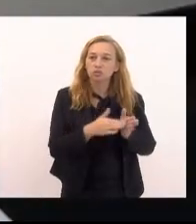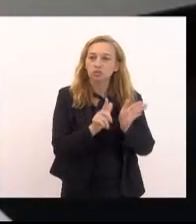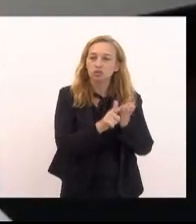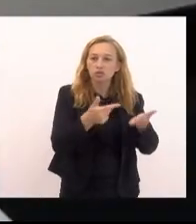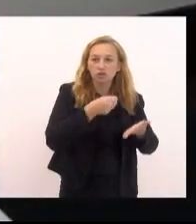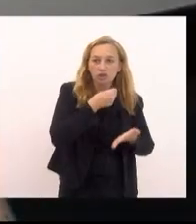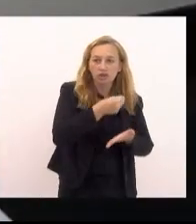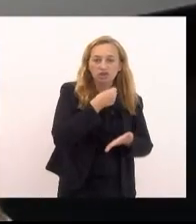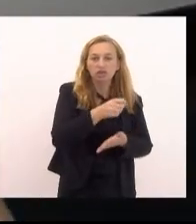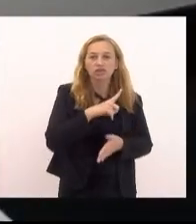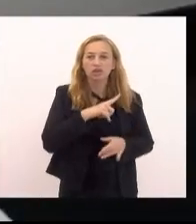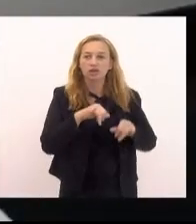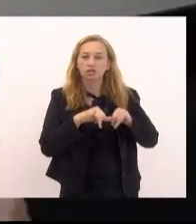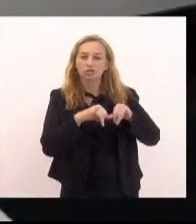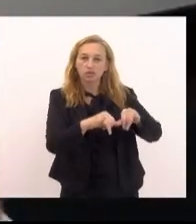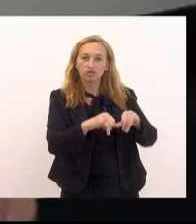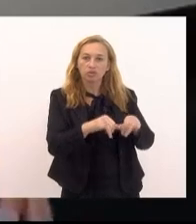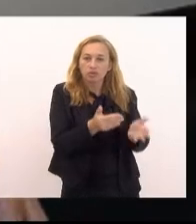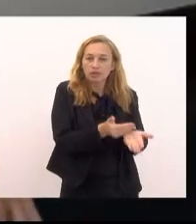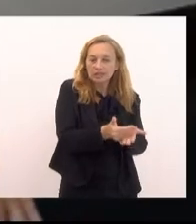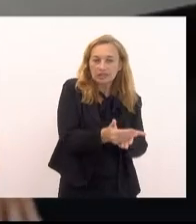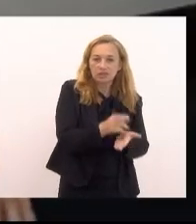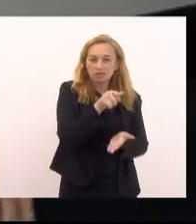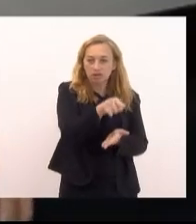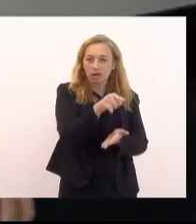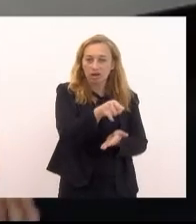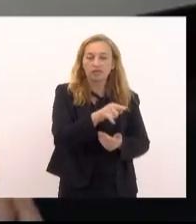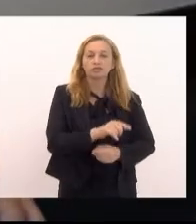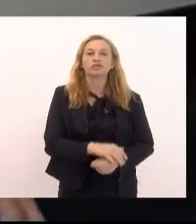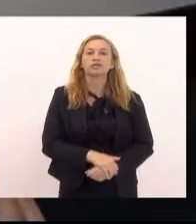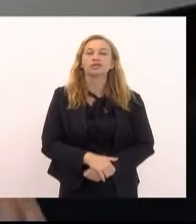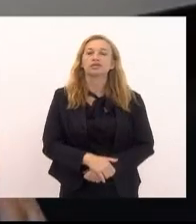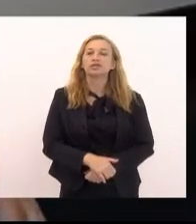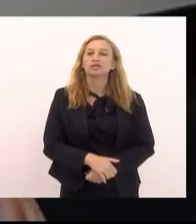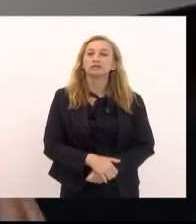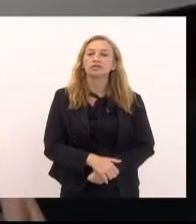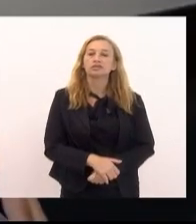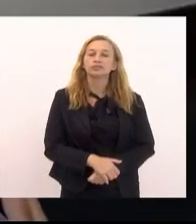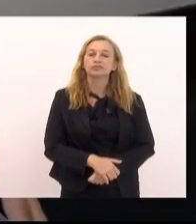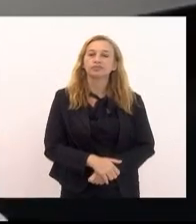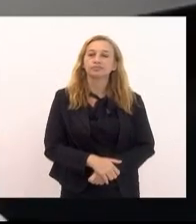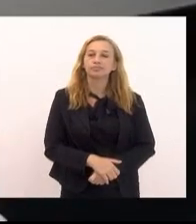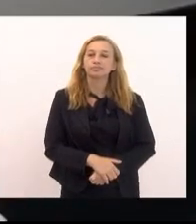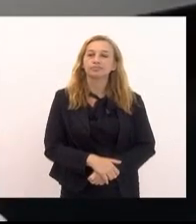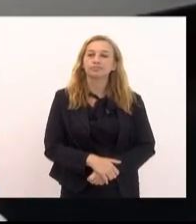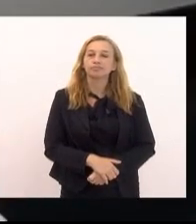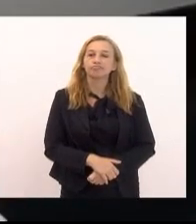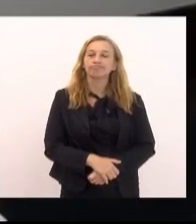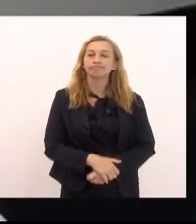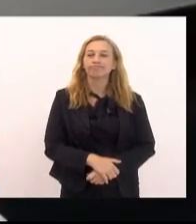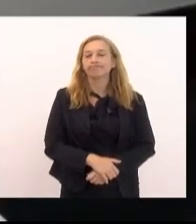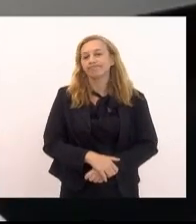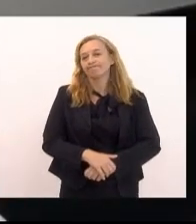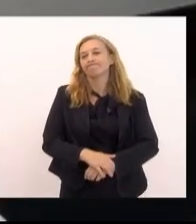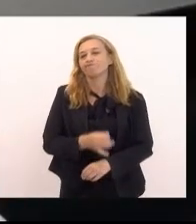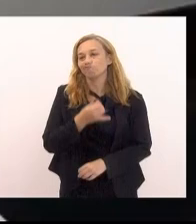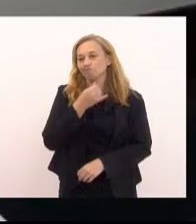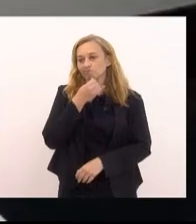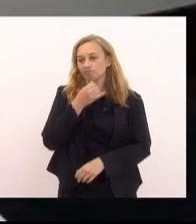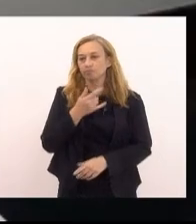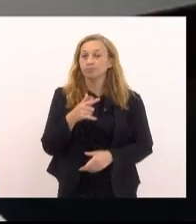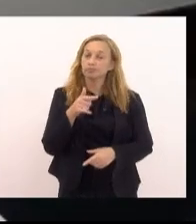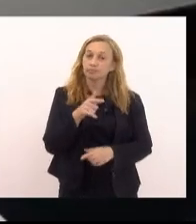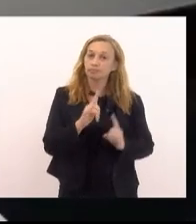ali um mercadinho como ponto de partida, como ponto de referência. E nós nos incomodamos muito com o fato de que